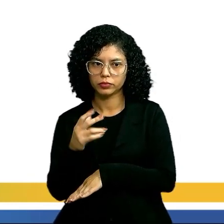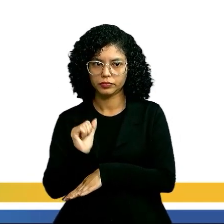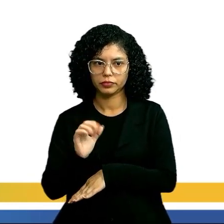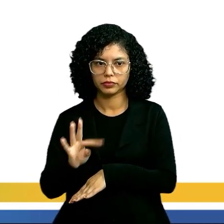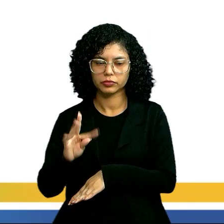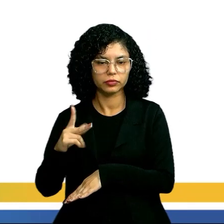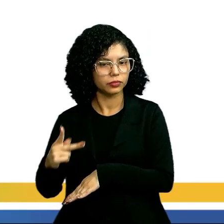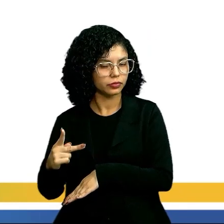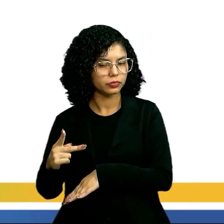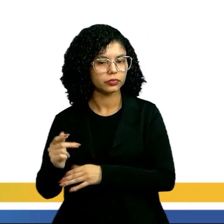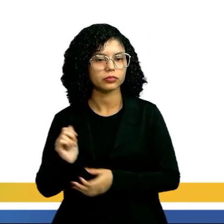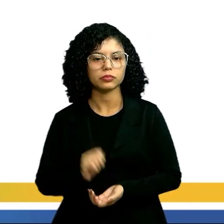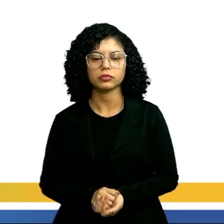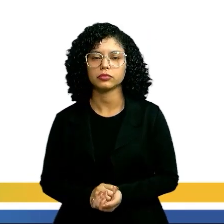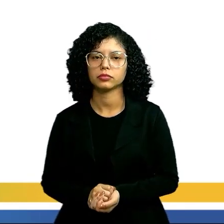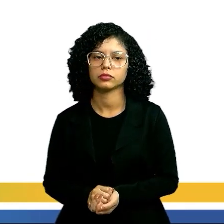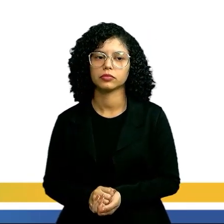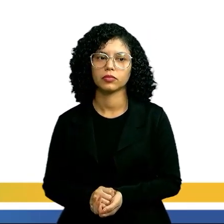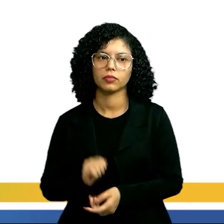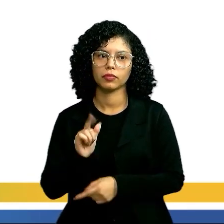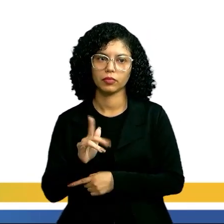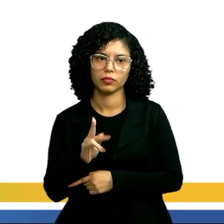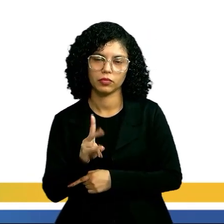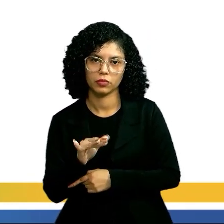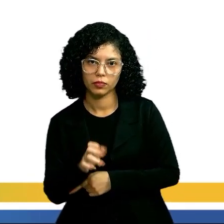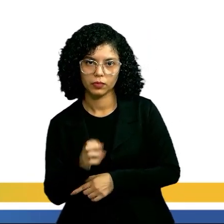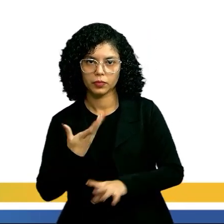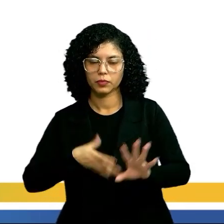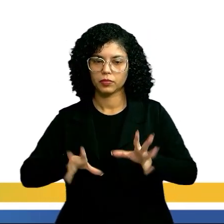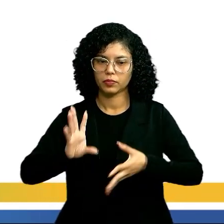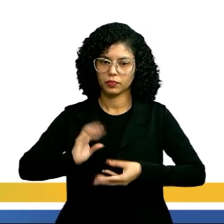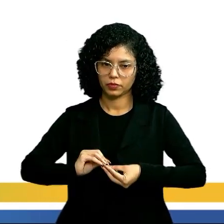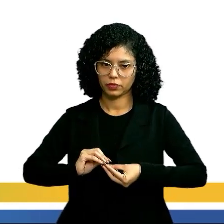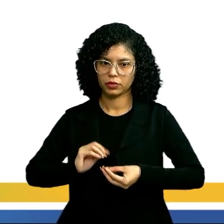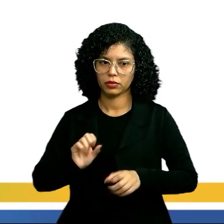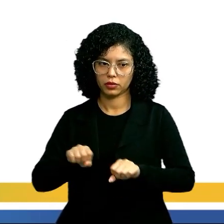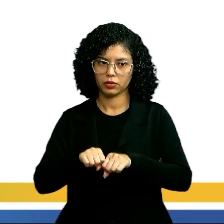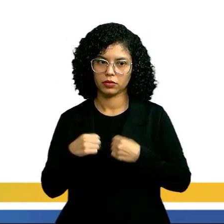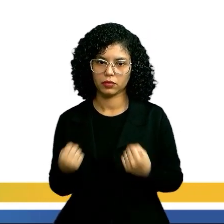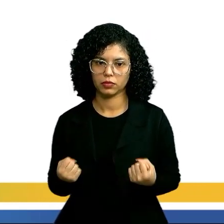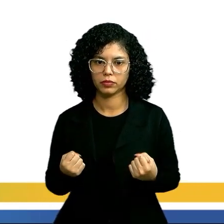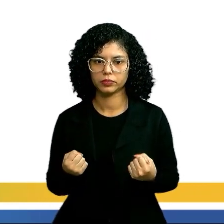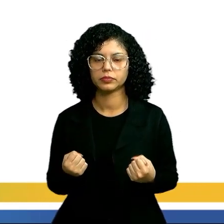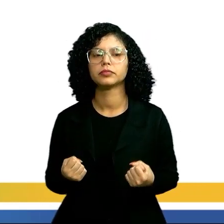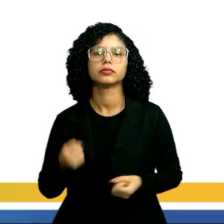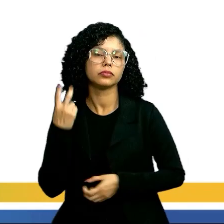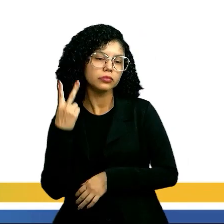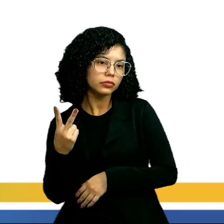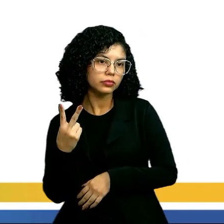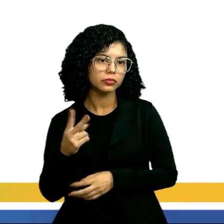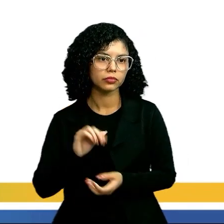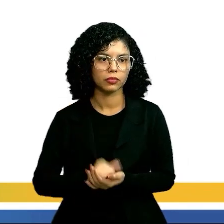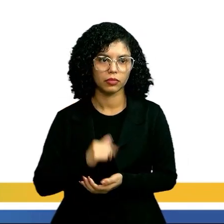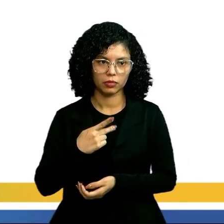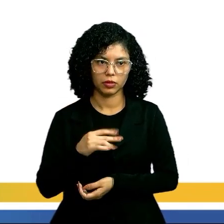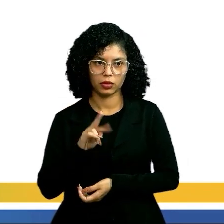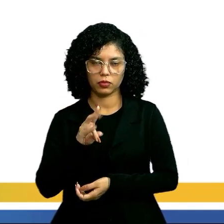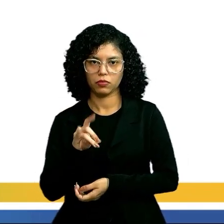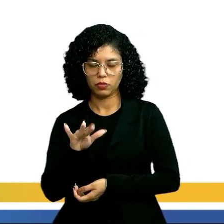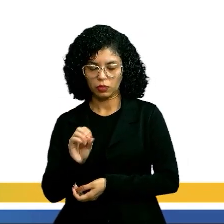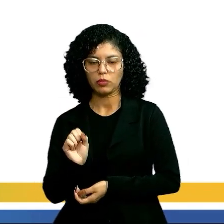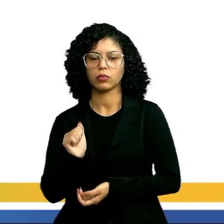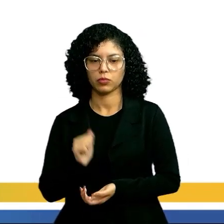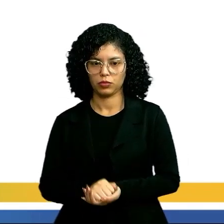ATPs. Ok? A glicose, então, resumindo, a glicose ela é quebrada em dois ácidos pirúvicos.